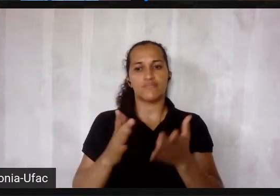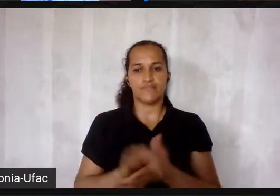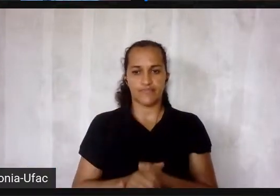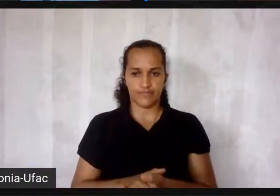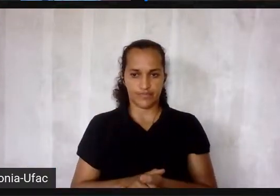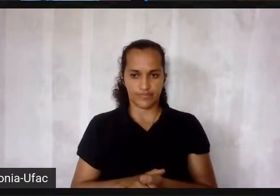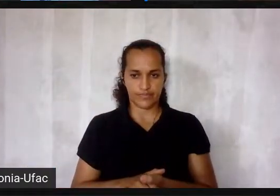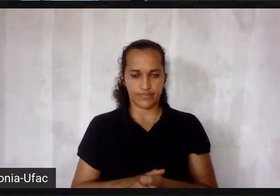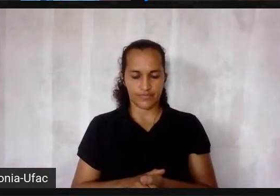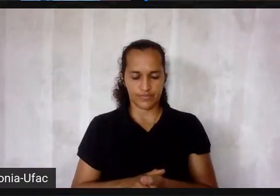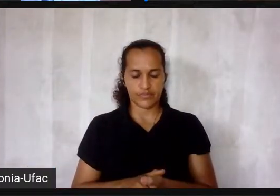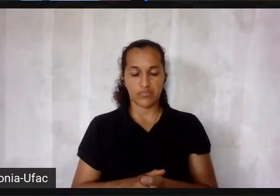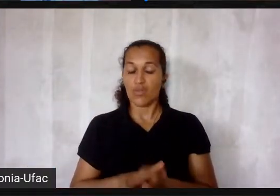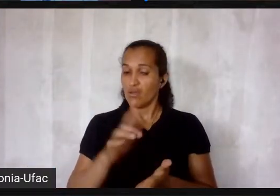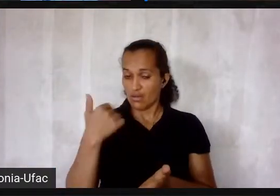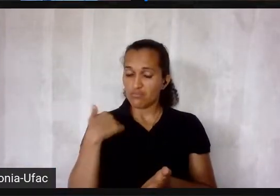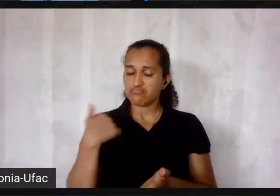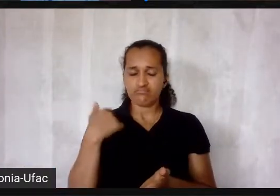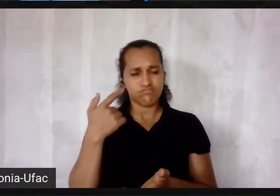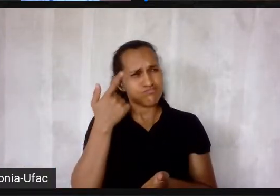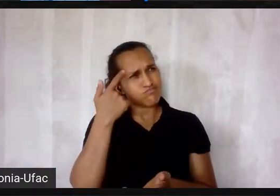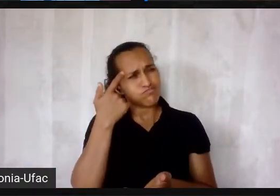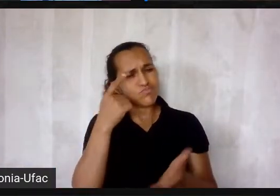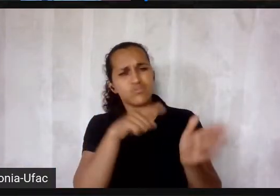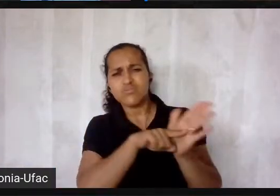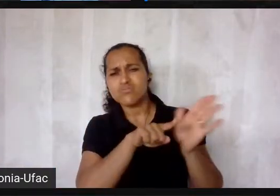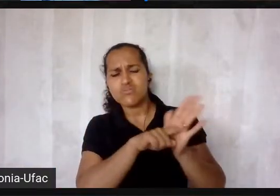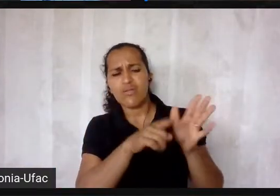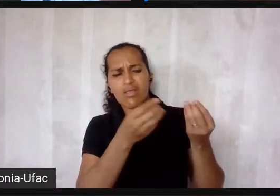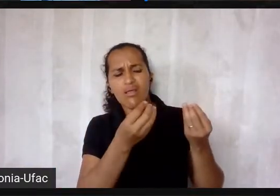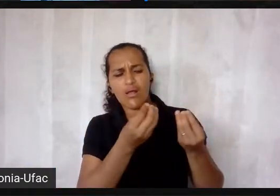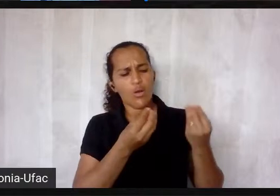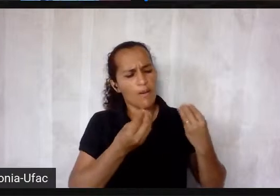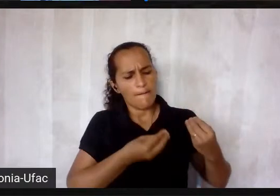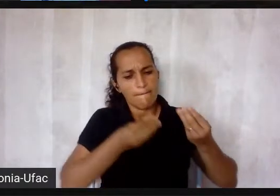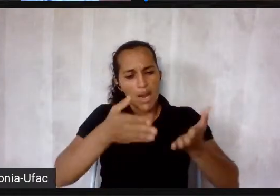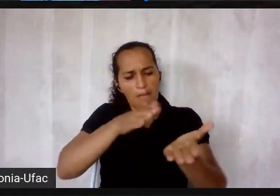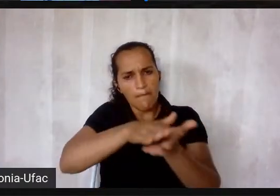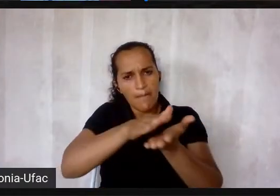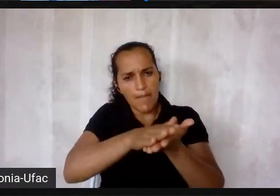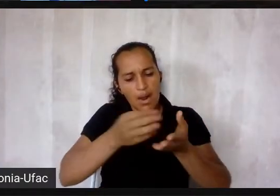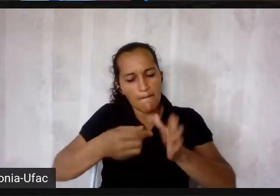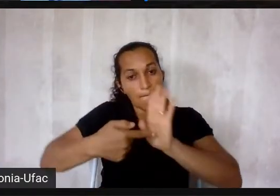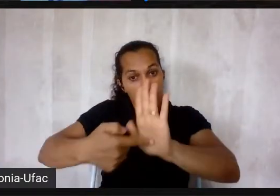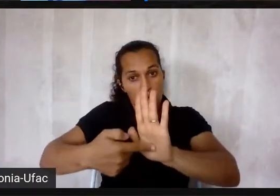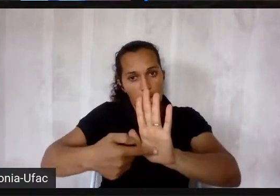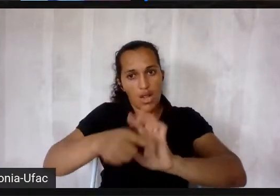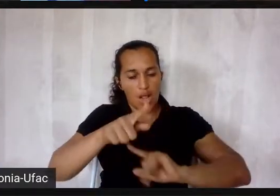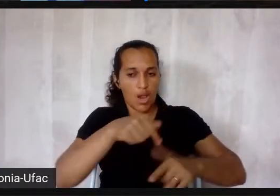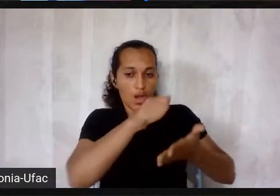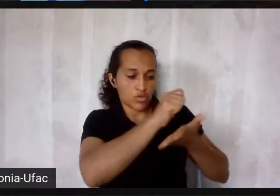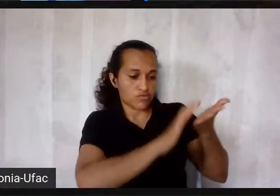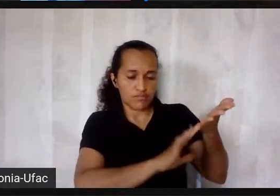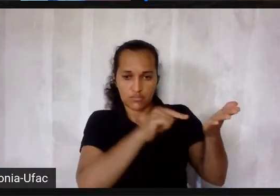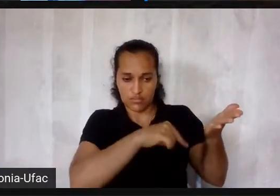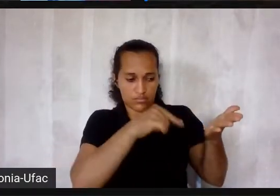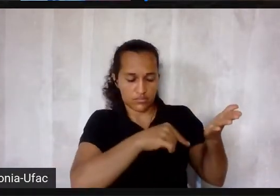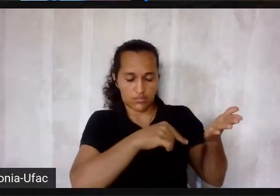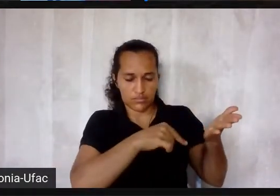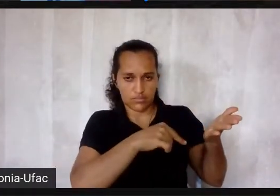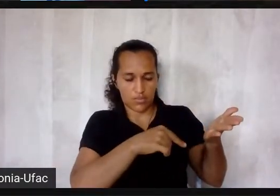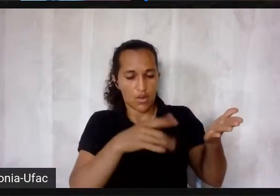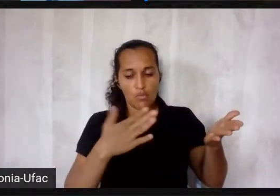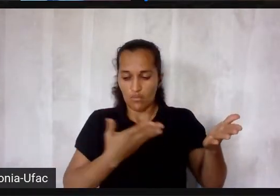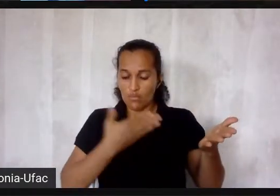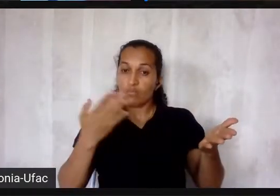publicar aqueles trabalhos que eu pedi até para uma amiga minha dar uma lida, né? Isso não